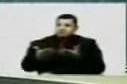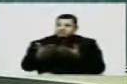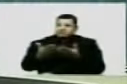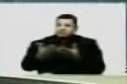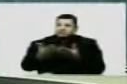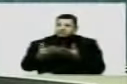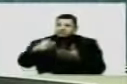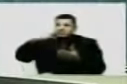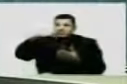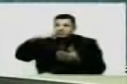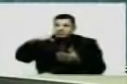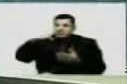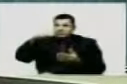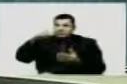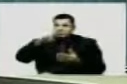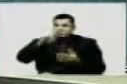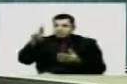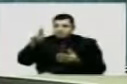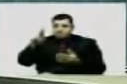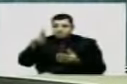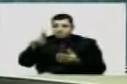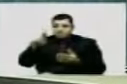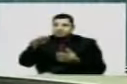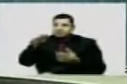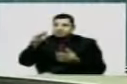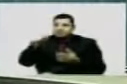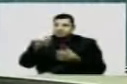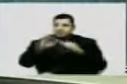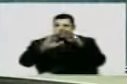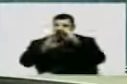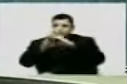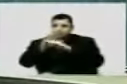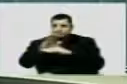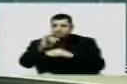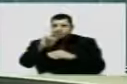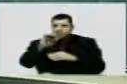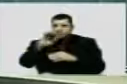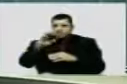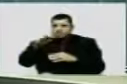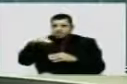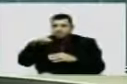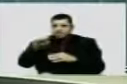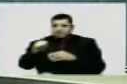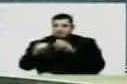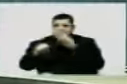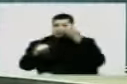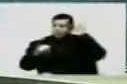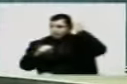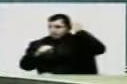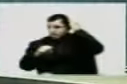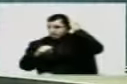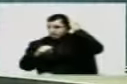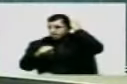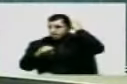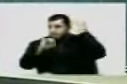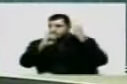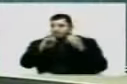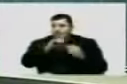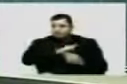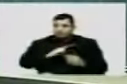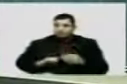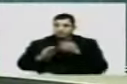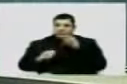quais 7 bilhões de reais é arrecadação de ICMS. Se o governador